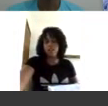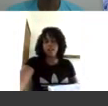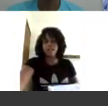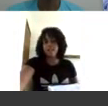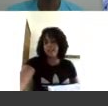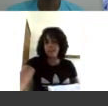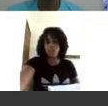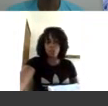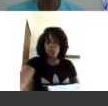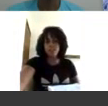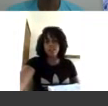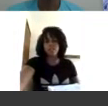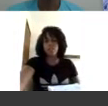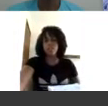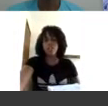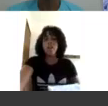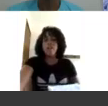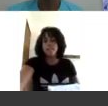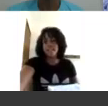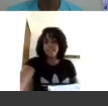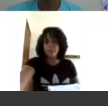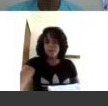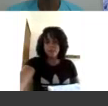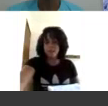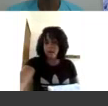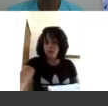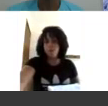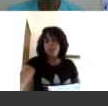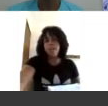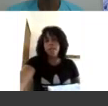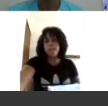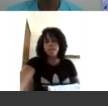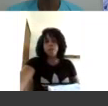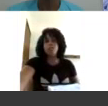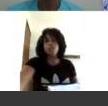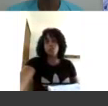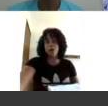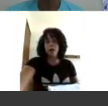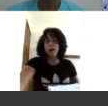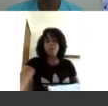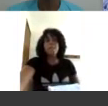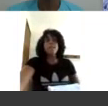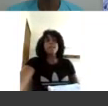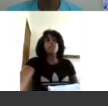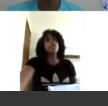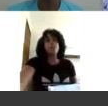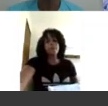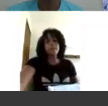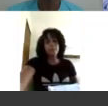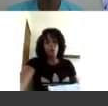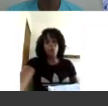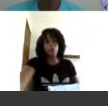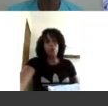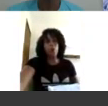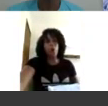bolsistas pôde né, sanar várias dúvidas da gente, fazendo essa aproximação desse contexto escolar. E a gente